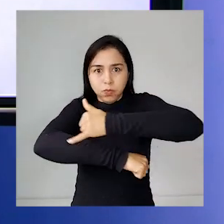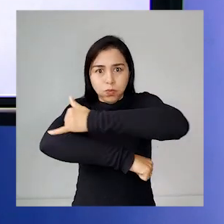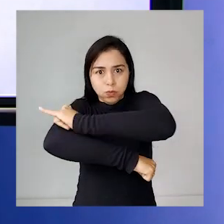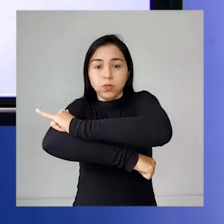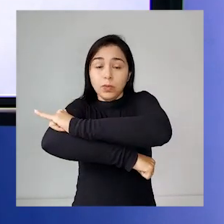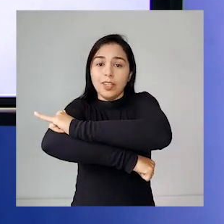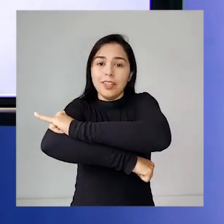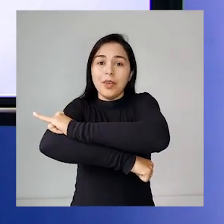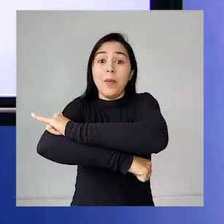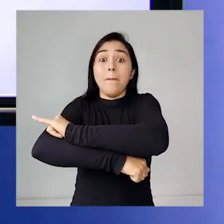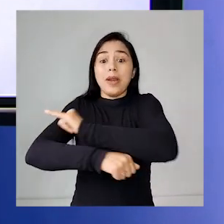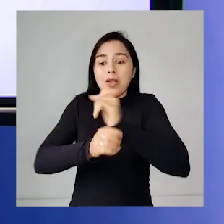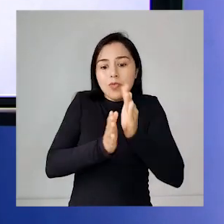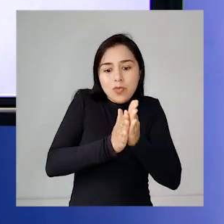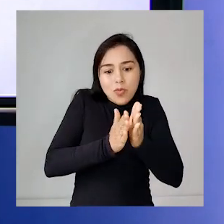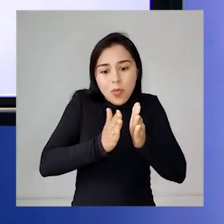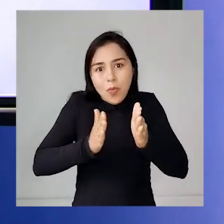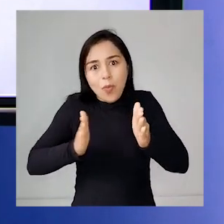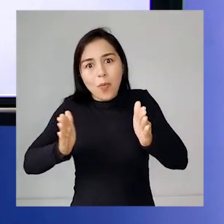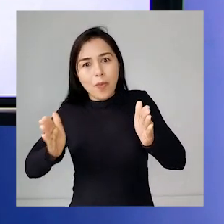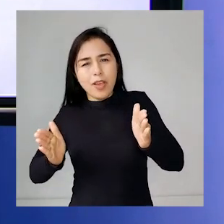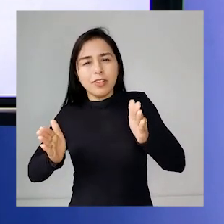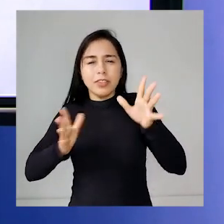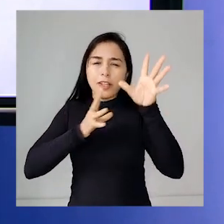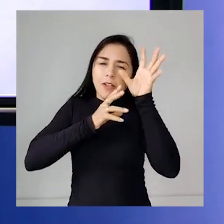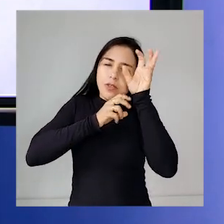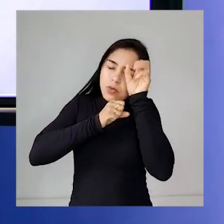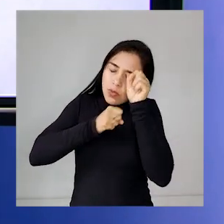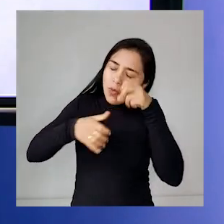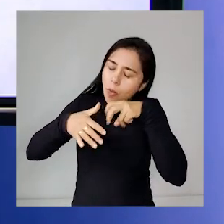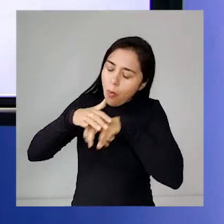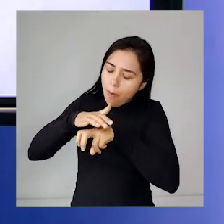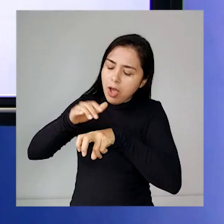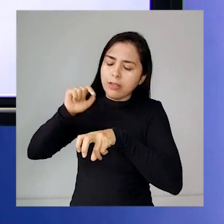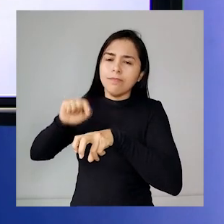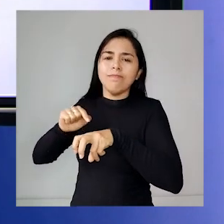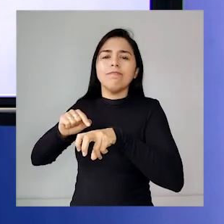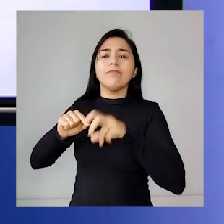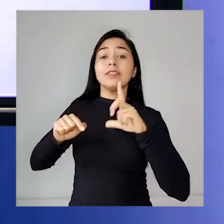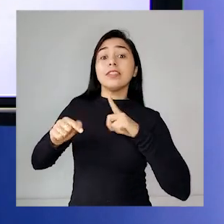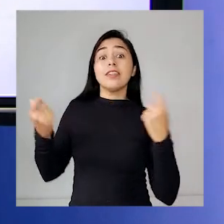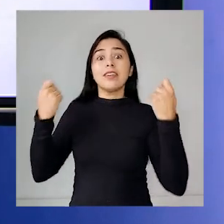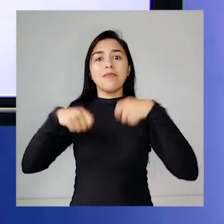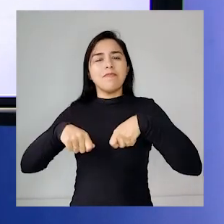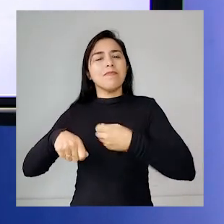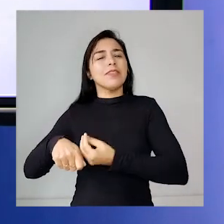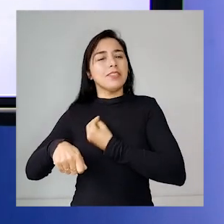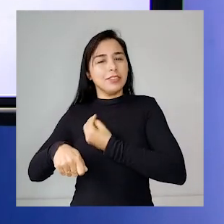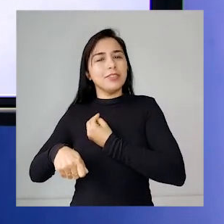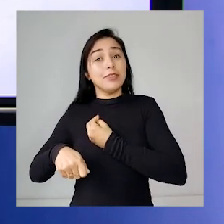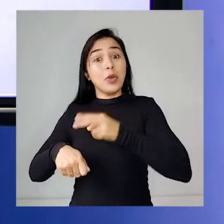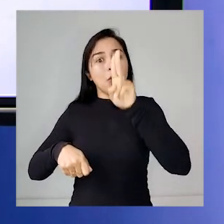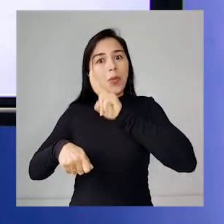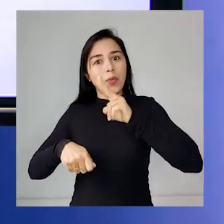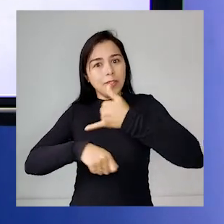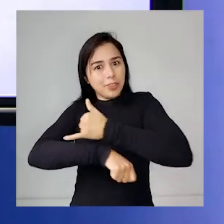energia necessária para sobreviver e se manter quente nos dias frios.